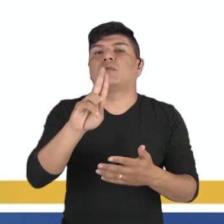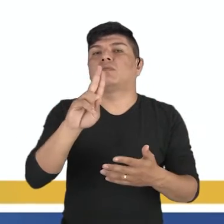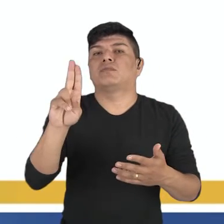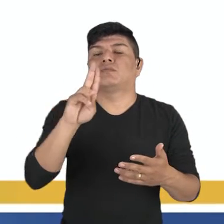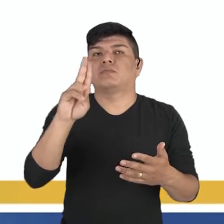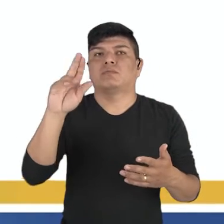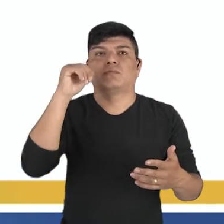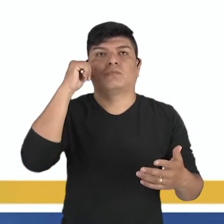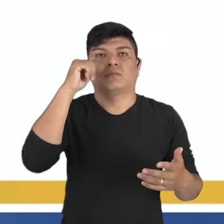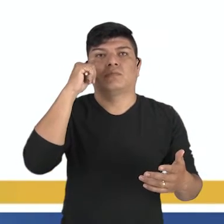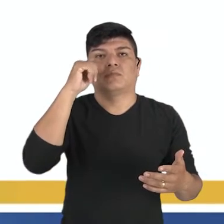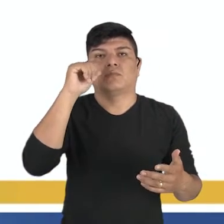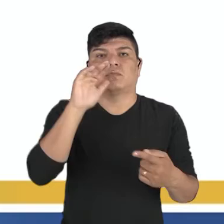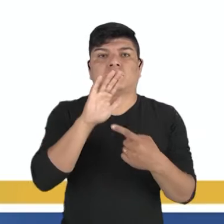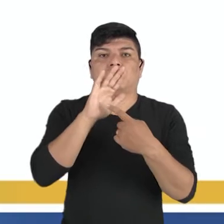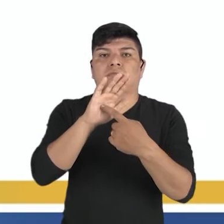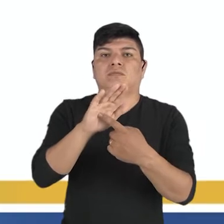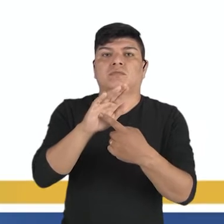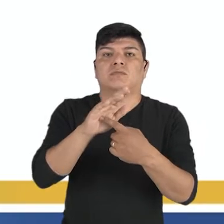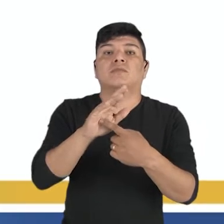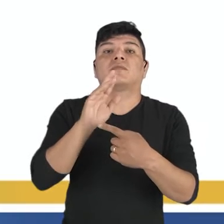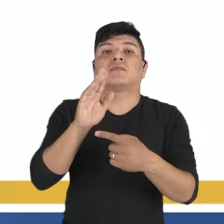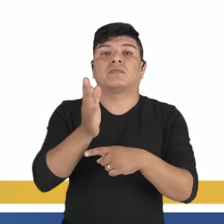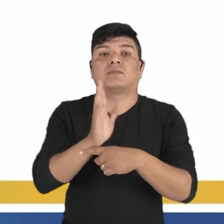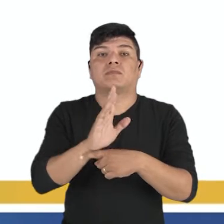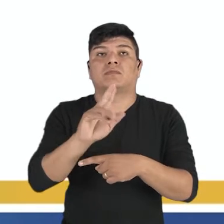que publicou Harry Potter. Vamos lá.